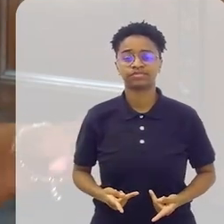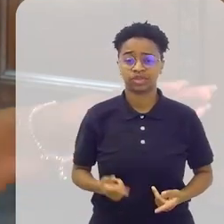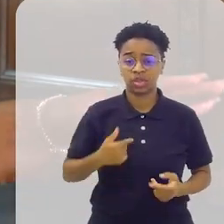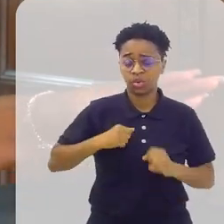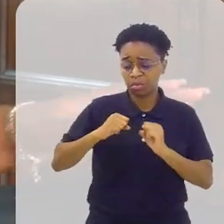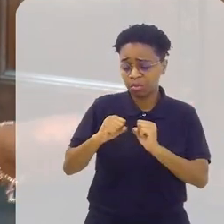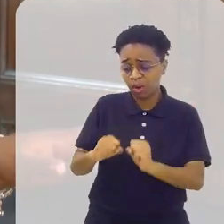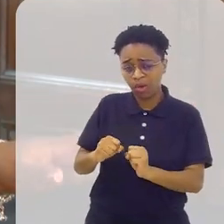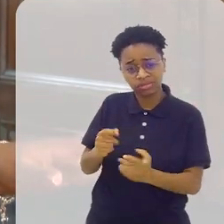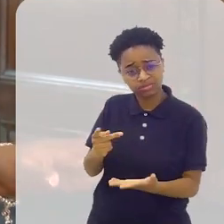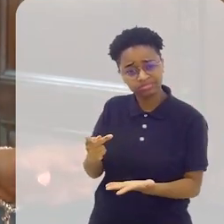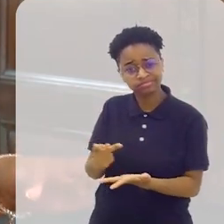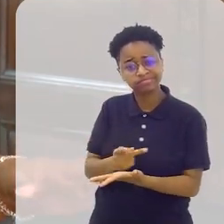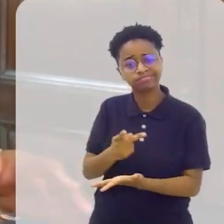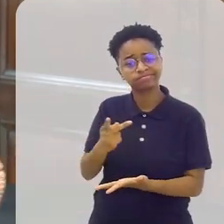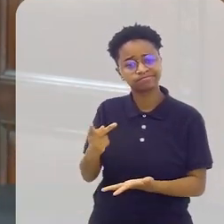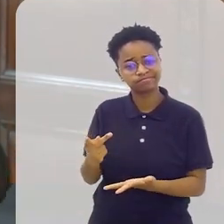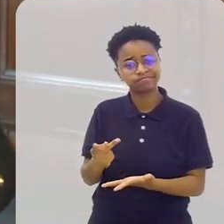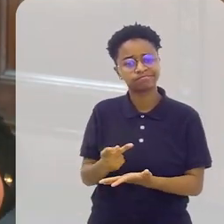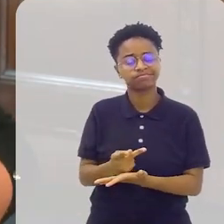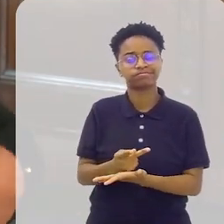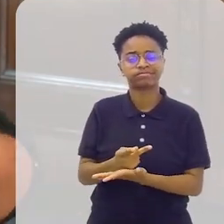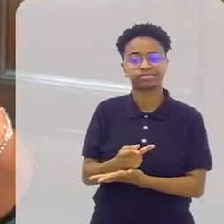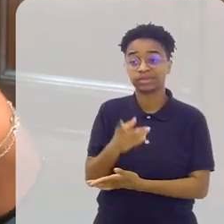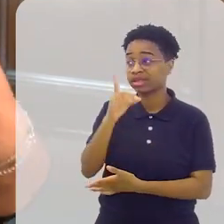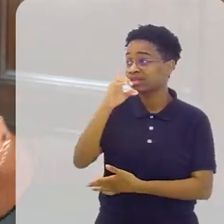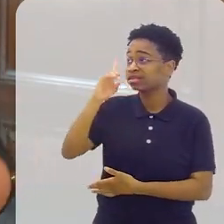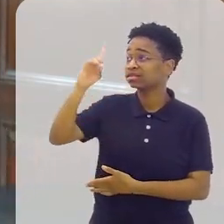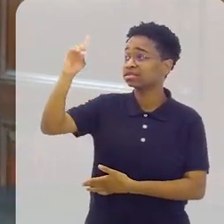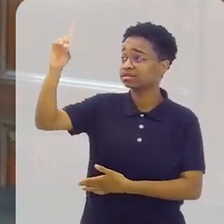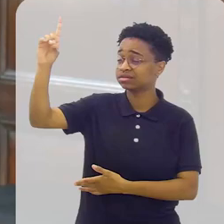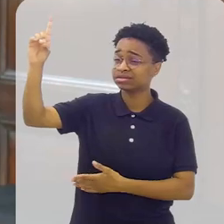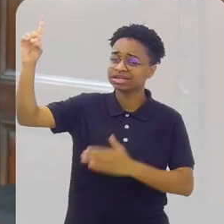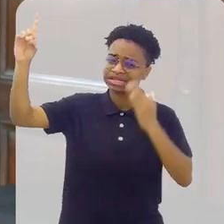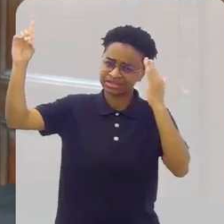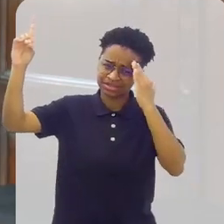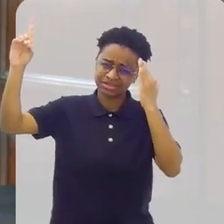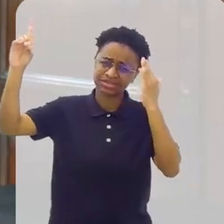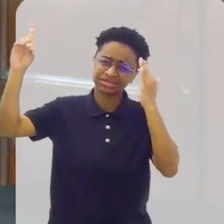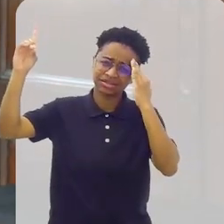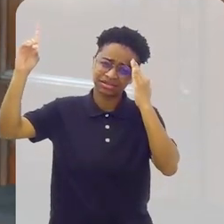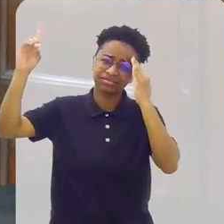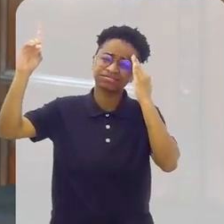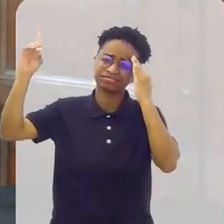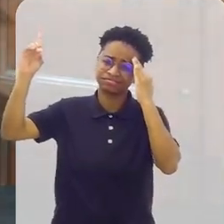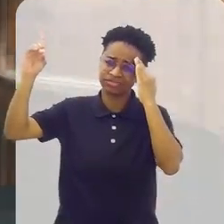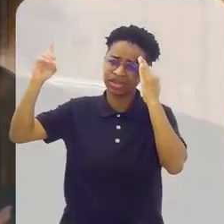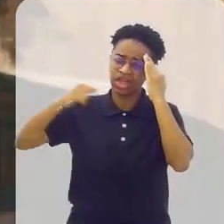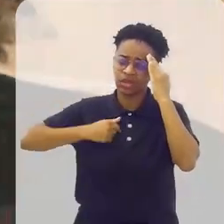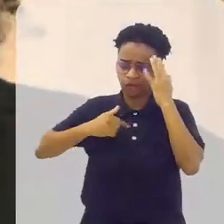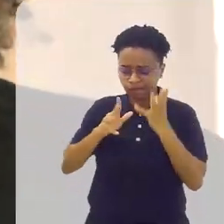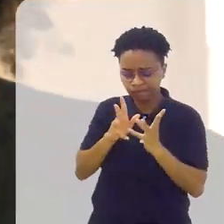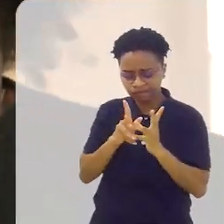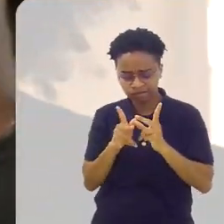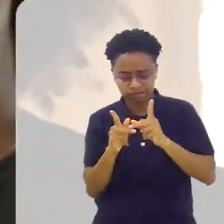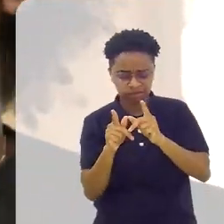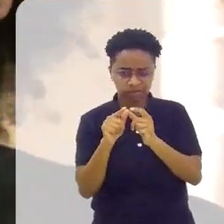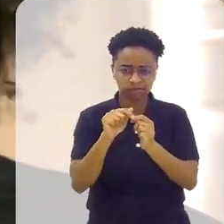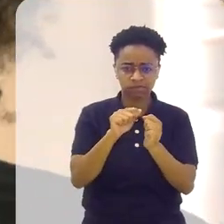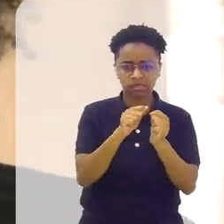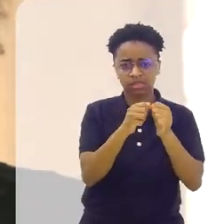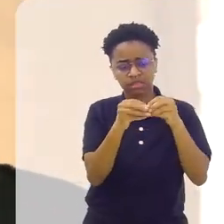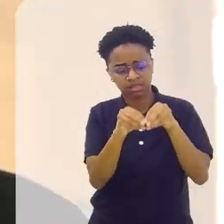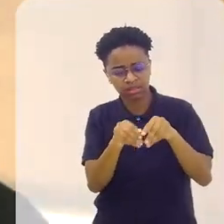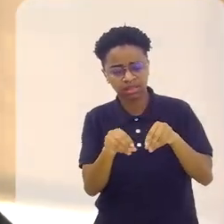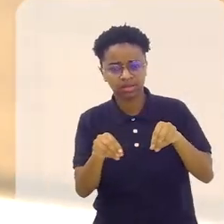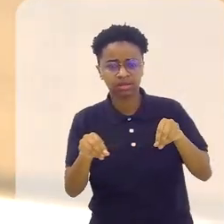estou sujeito a errar Deus tu sabes que sou feito de